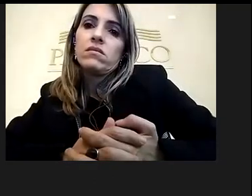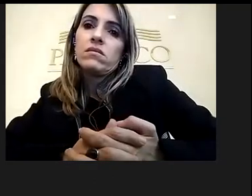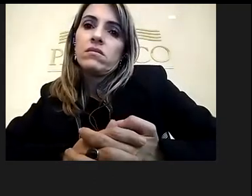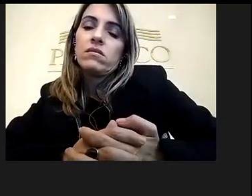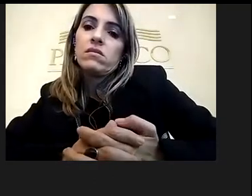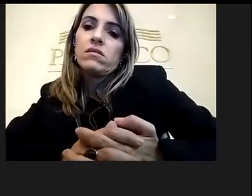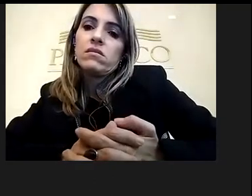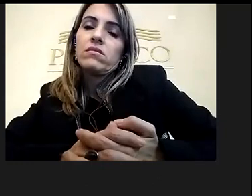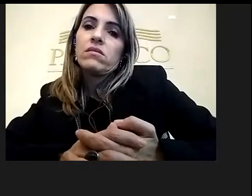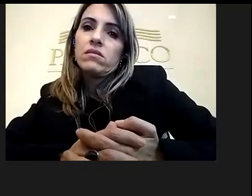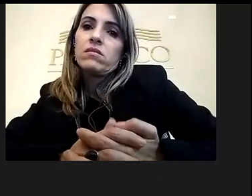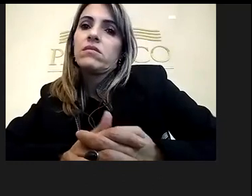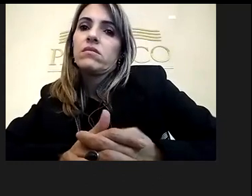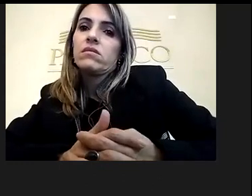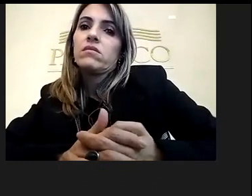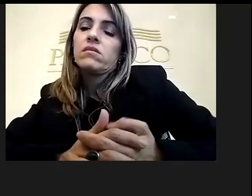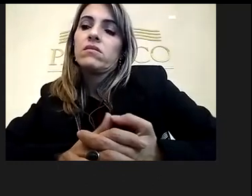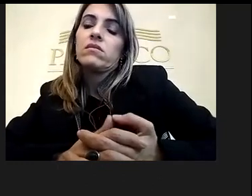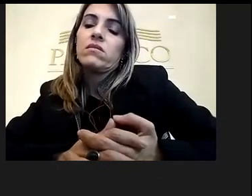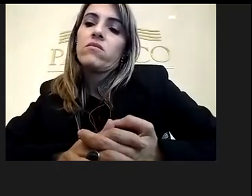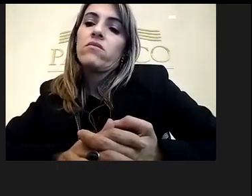me questionando.